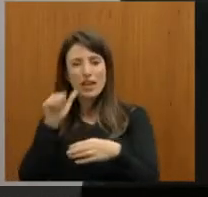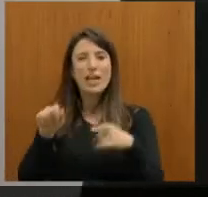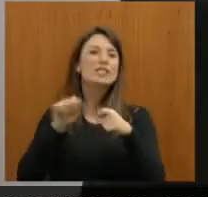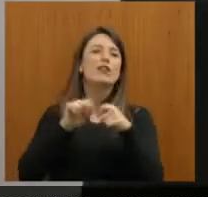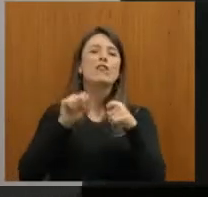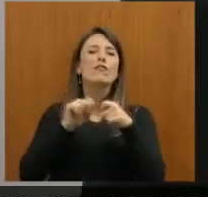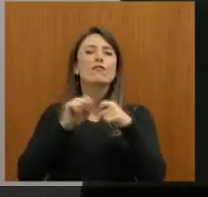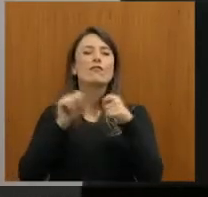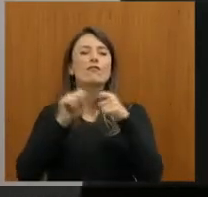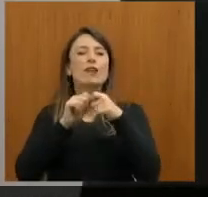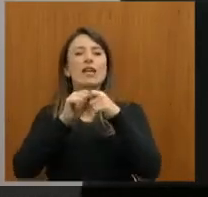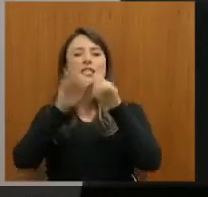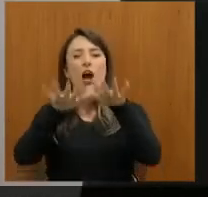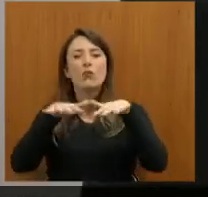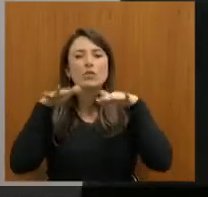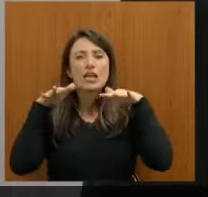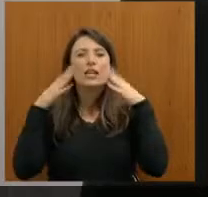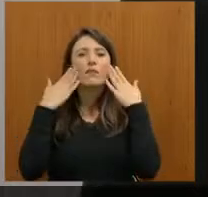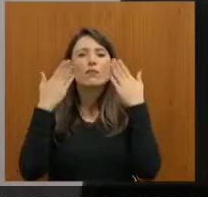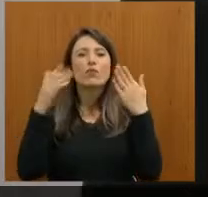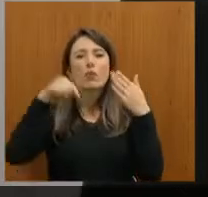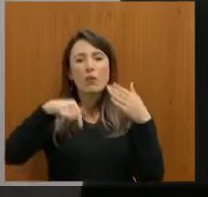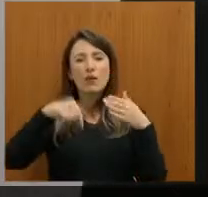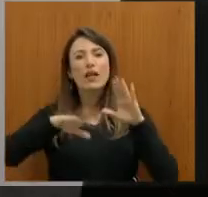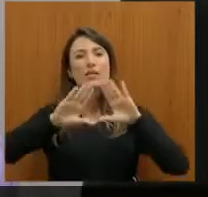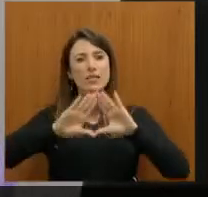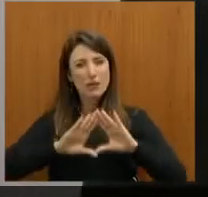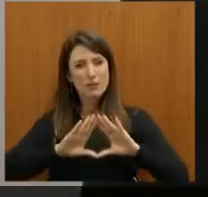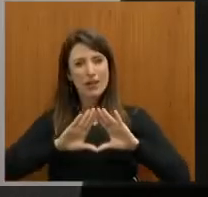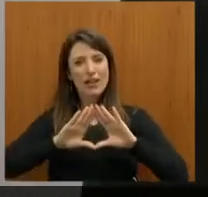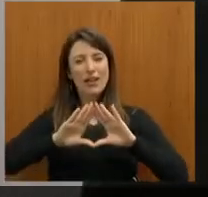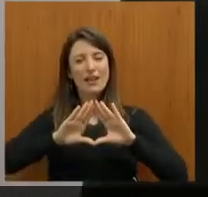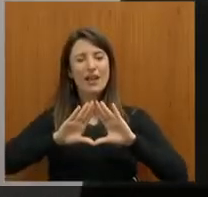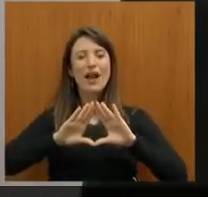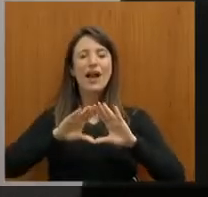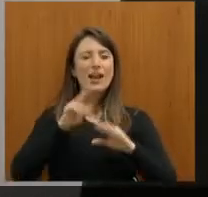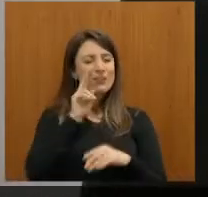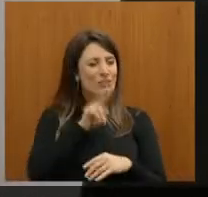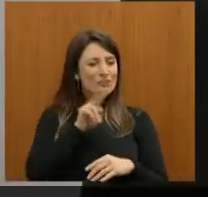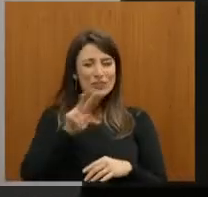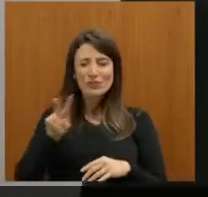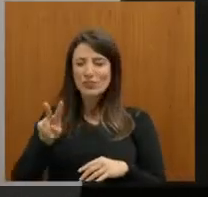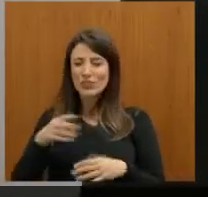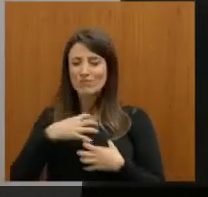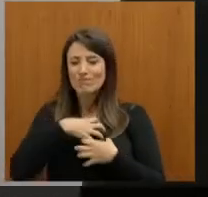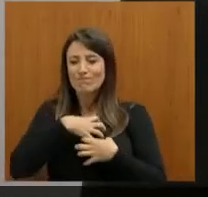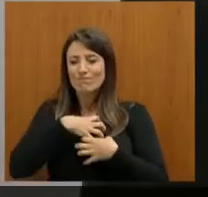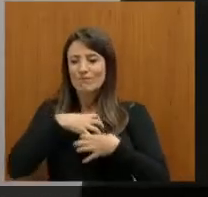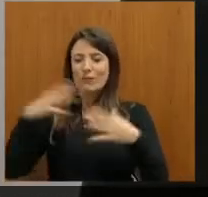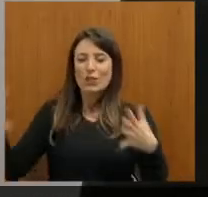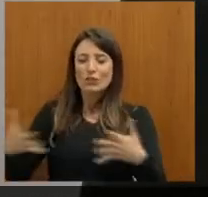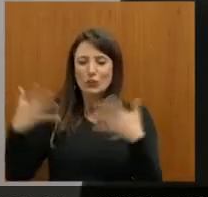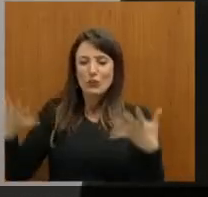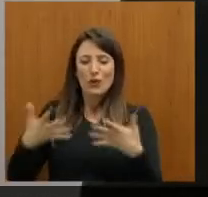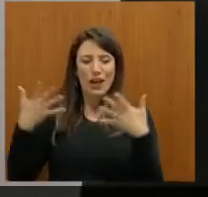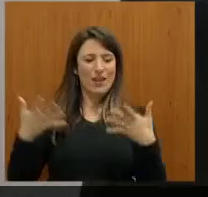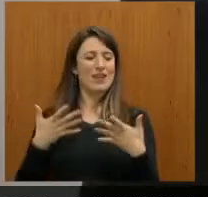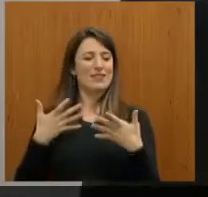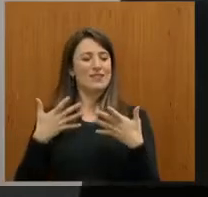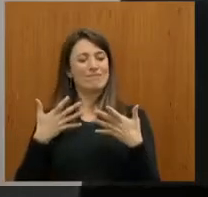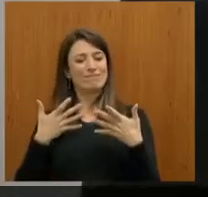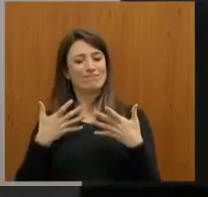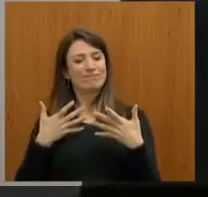que realizamos aqui na assembleia e acabou me estimulando a fazer essa proposta considerando